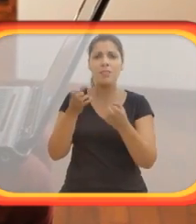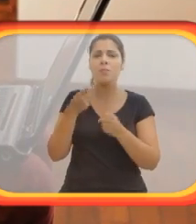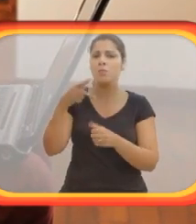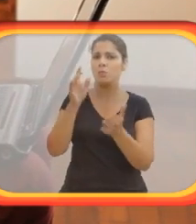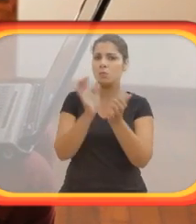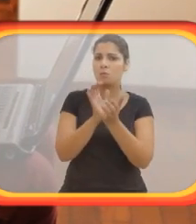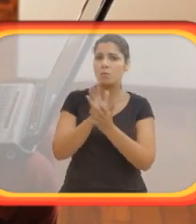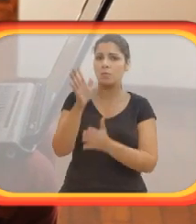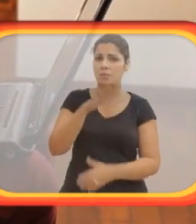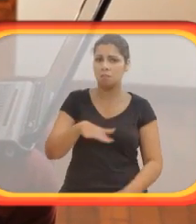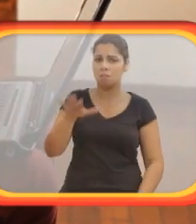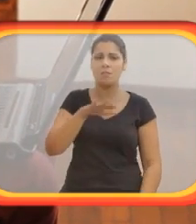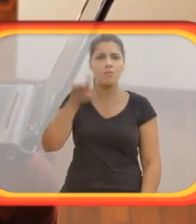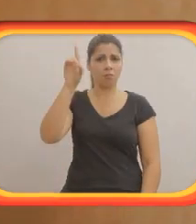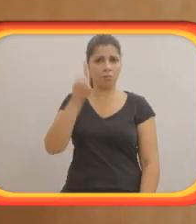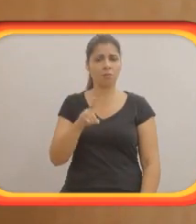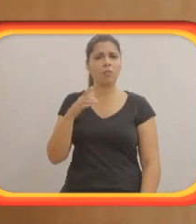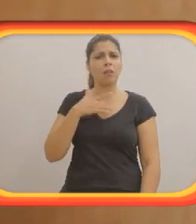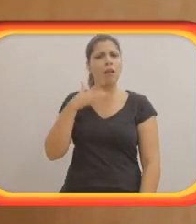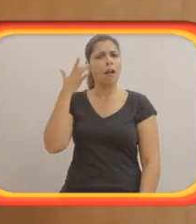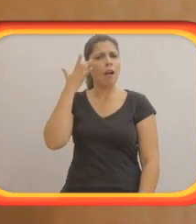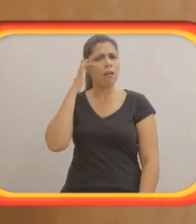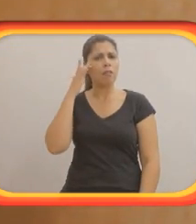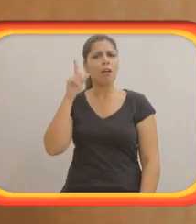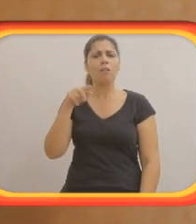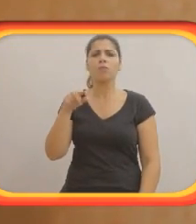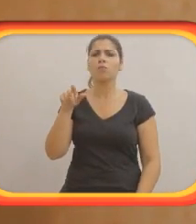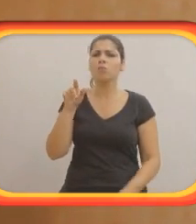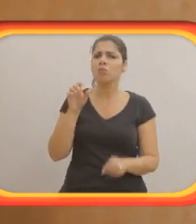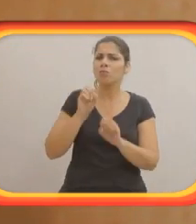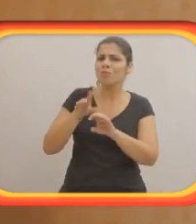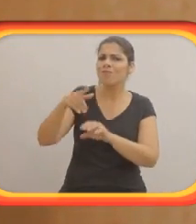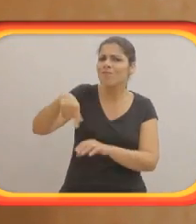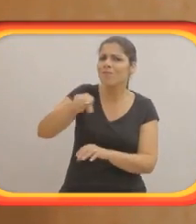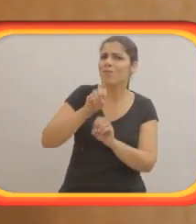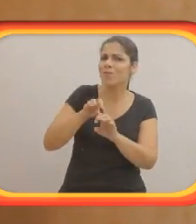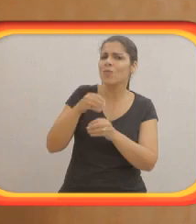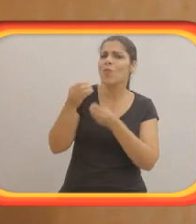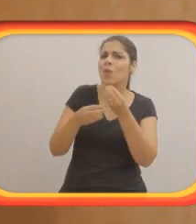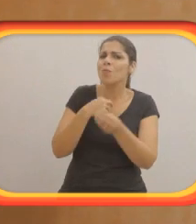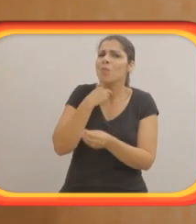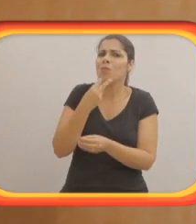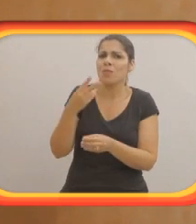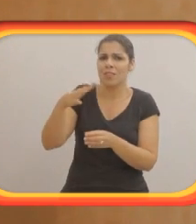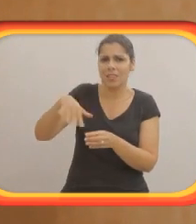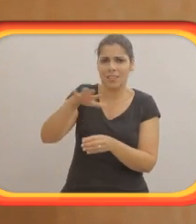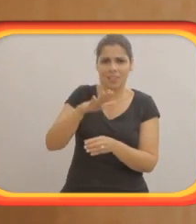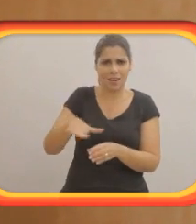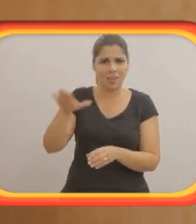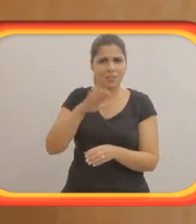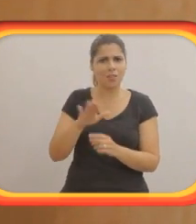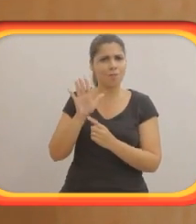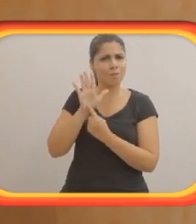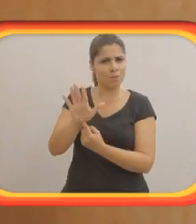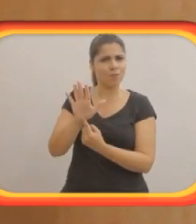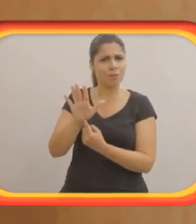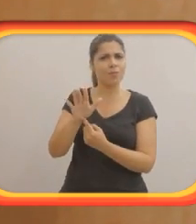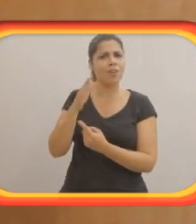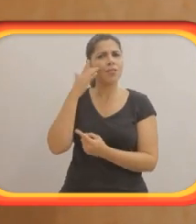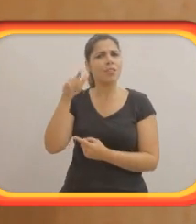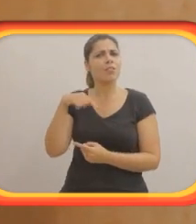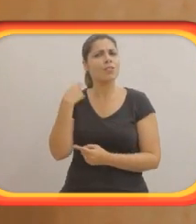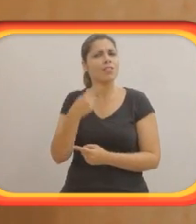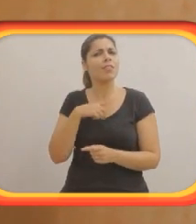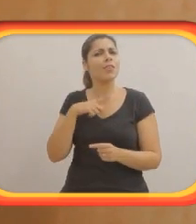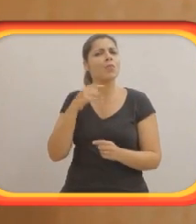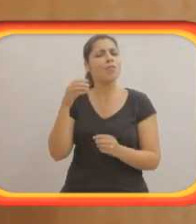Professor iniciante, né, que esteja começando no magistério e recebe na sua turma, né, uma criança com deficiência, eu acho que é dar